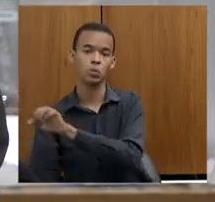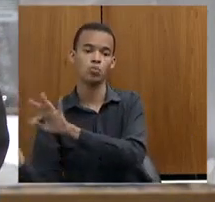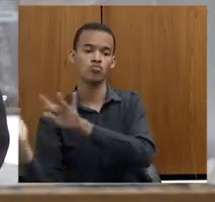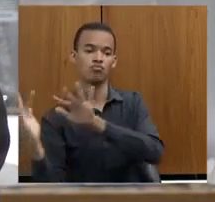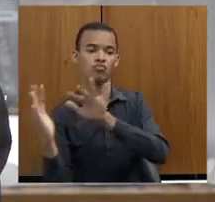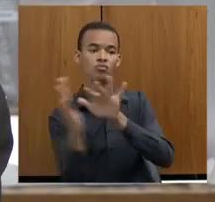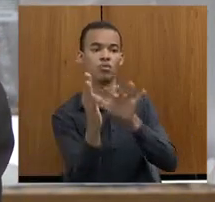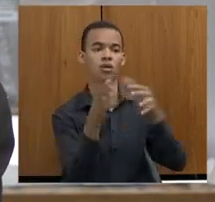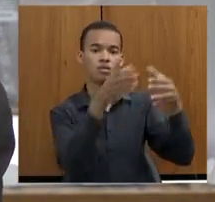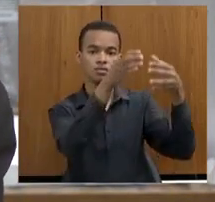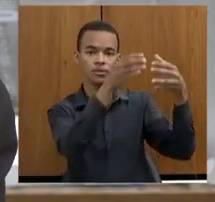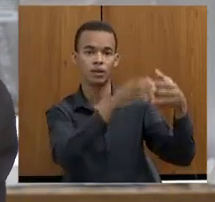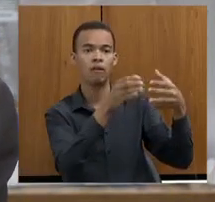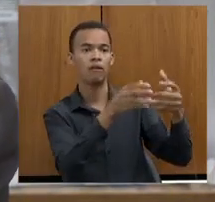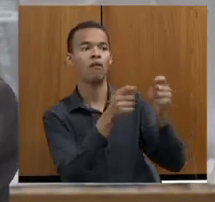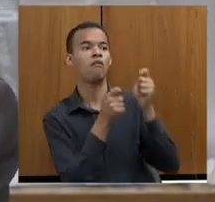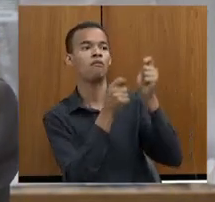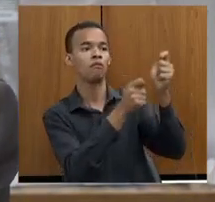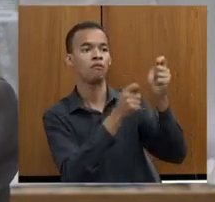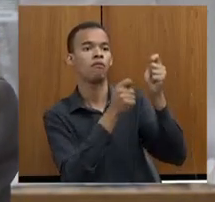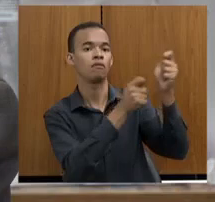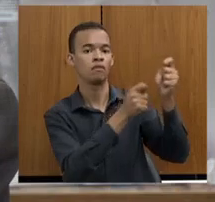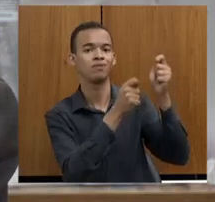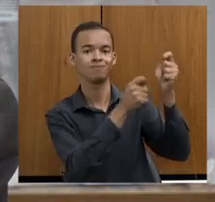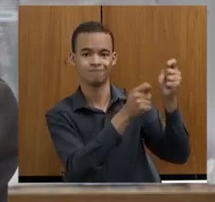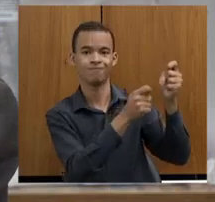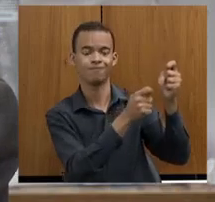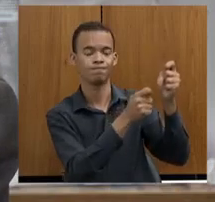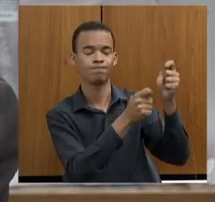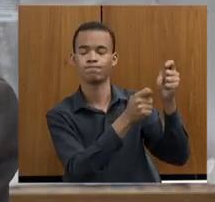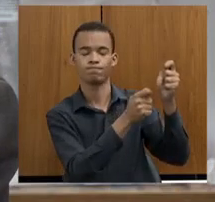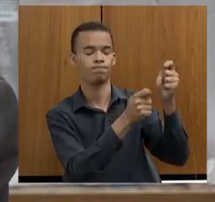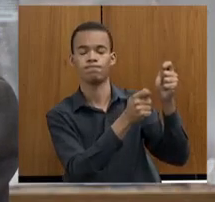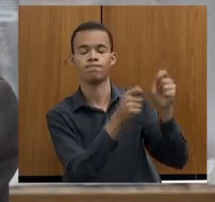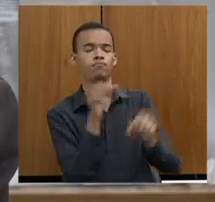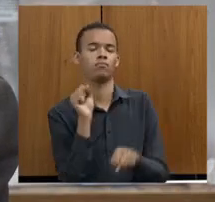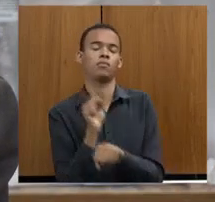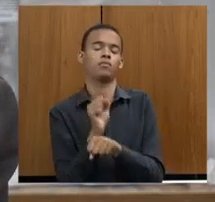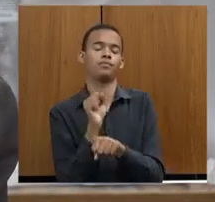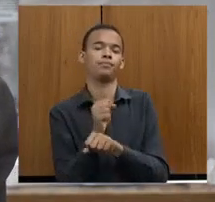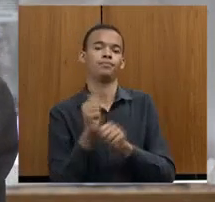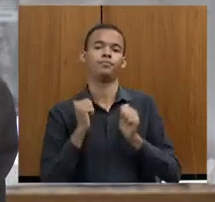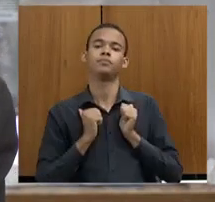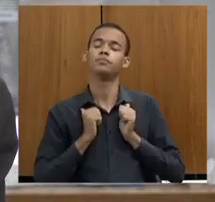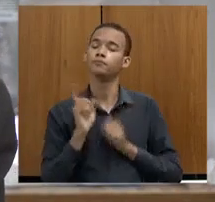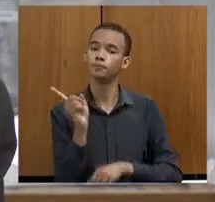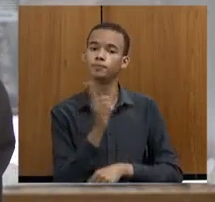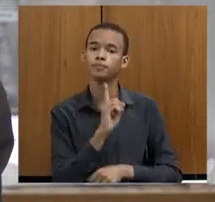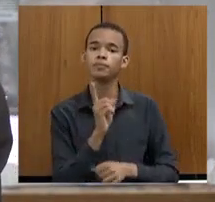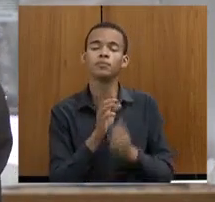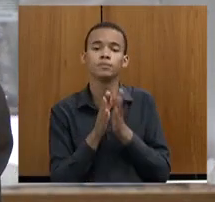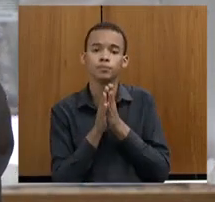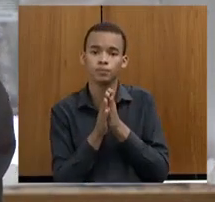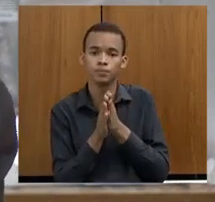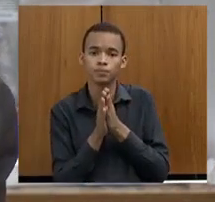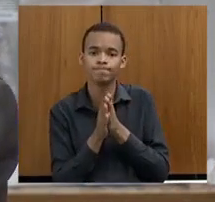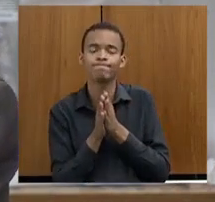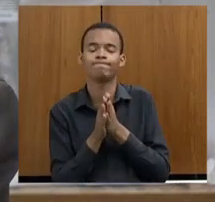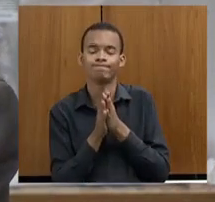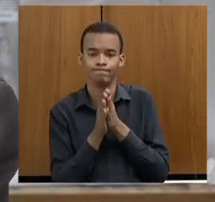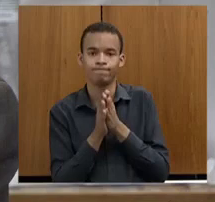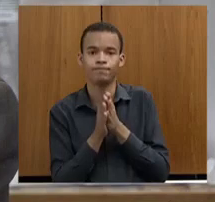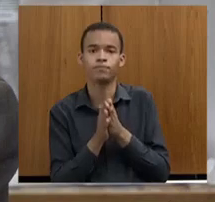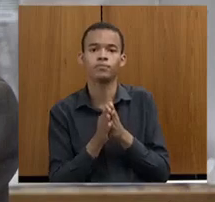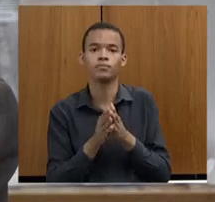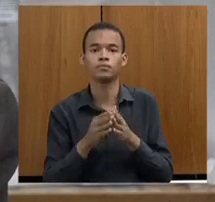que é a reposição da inflação do servidores então por favor durante as reuniões